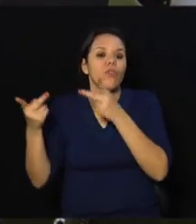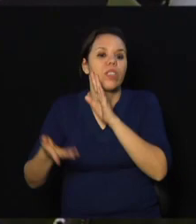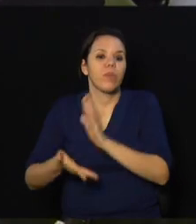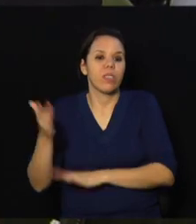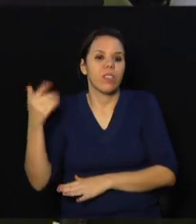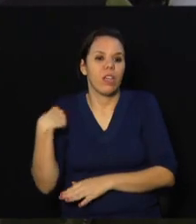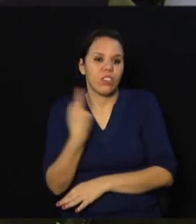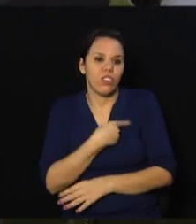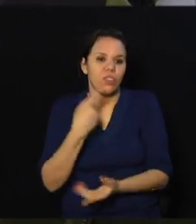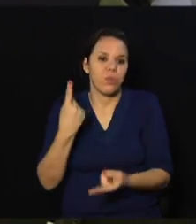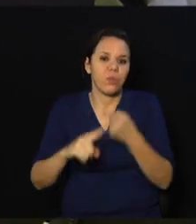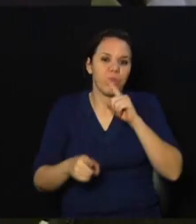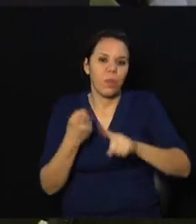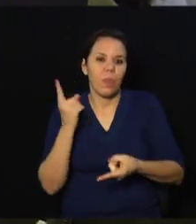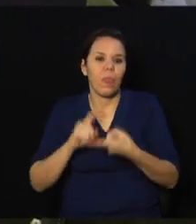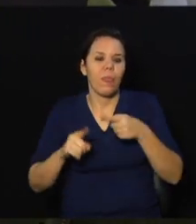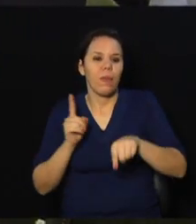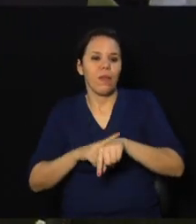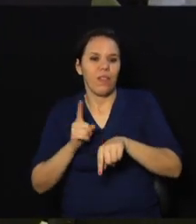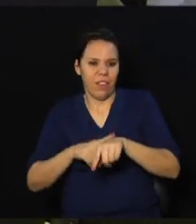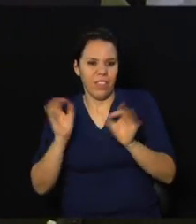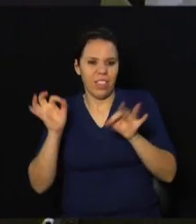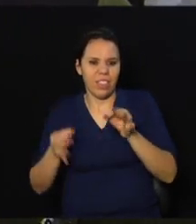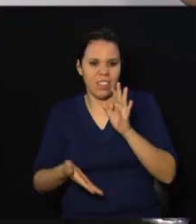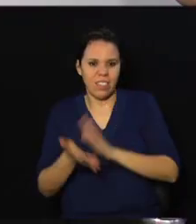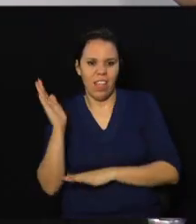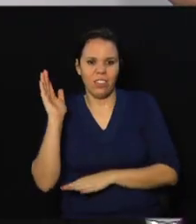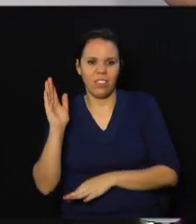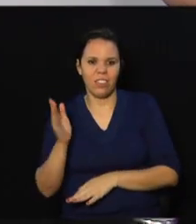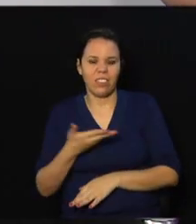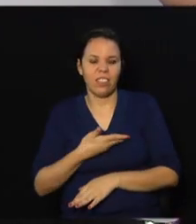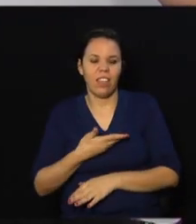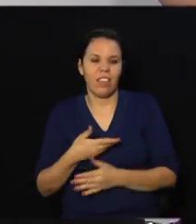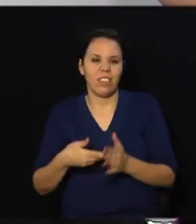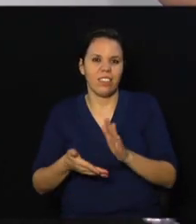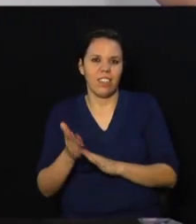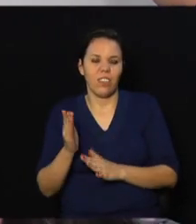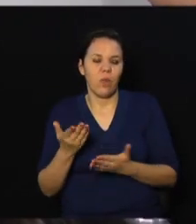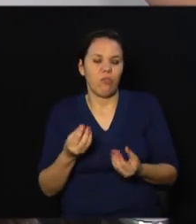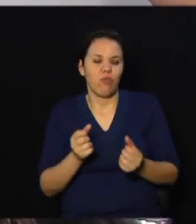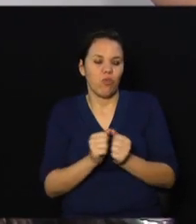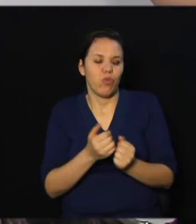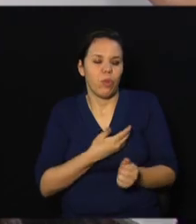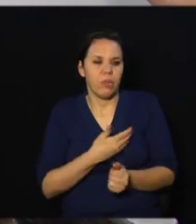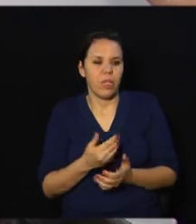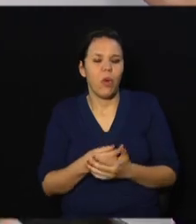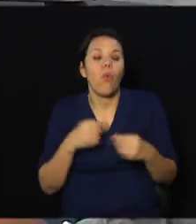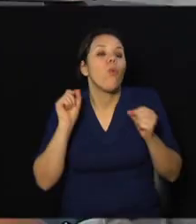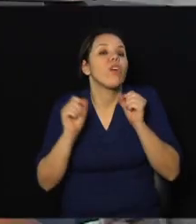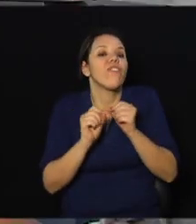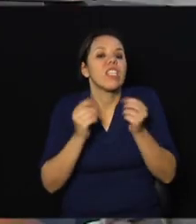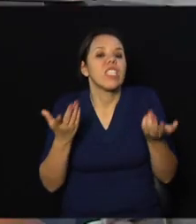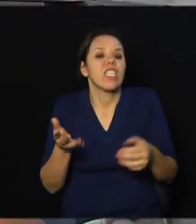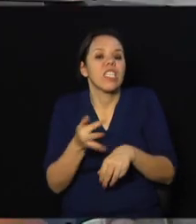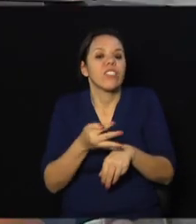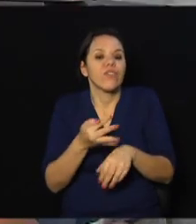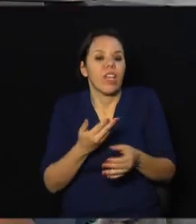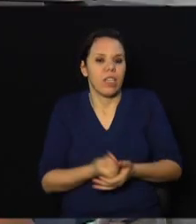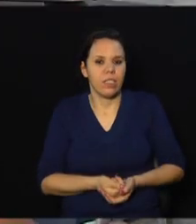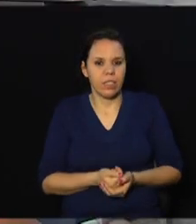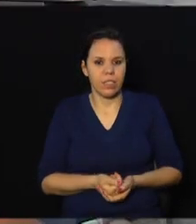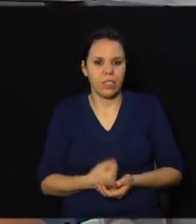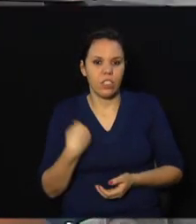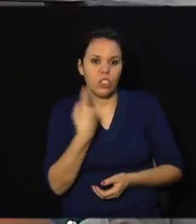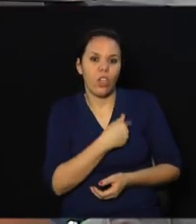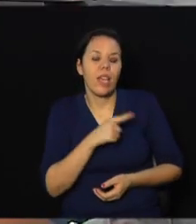A gente combina um horário, vai dar certo. Mas afinal, o que fazer nas férias? A gente tem